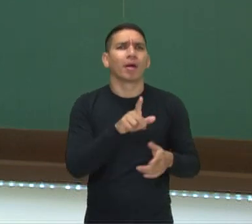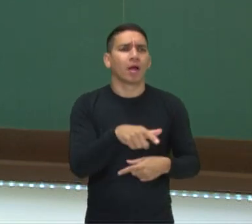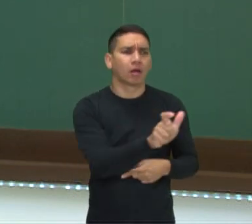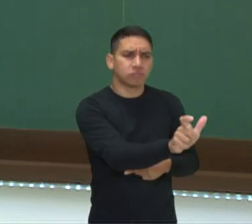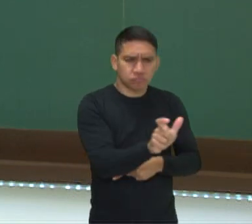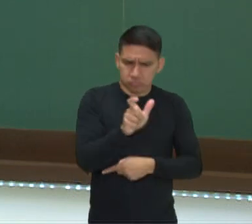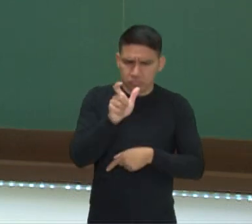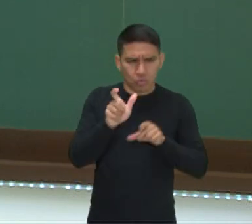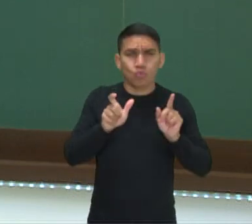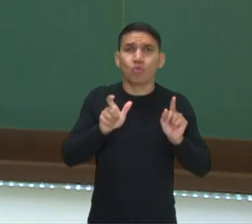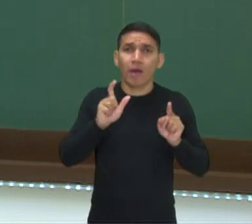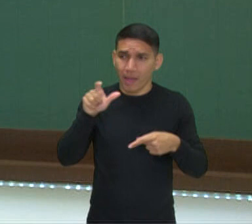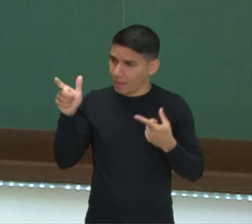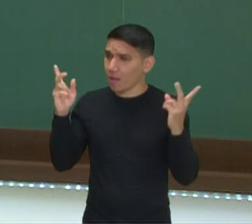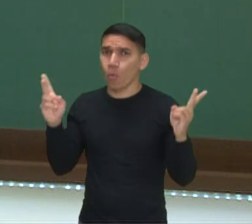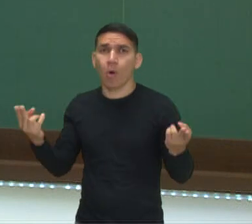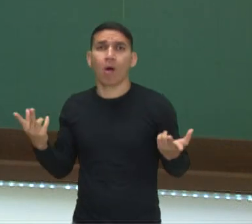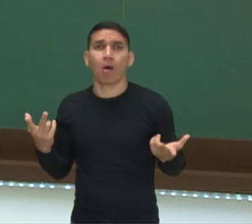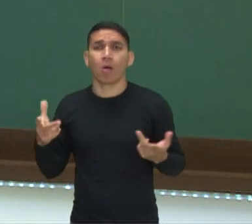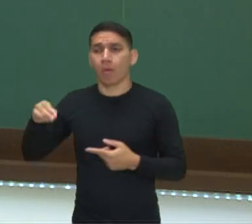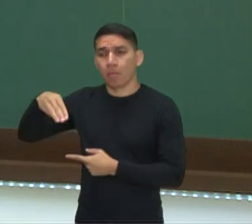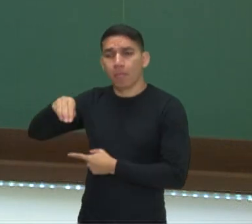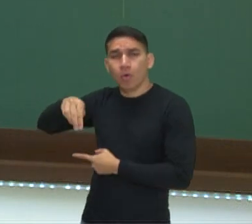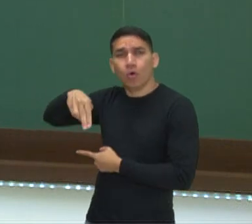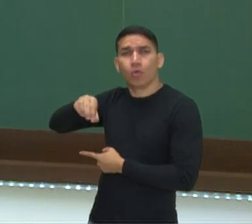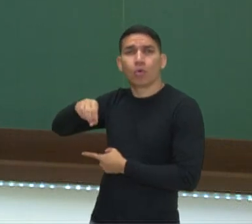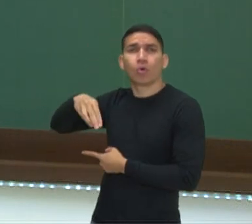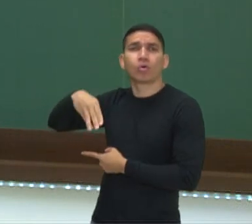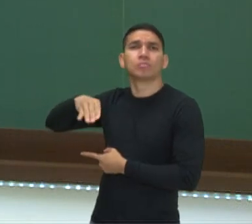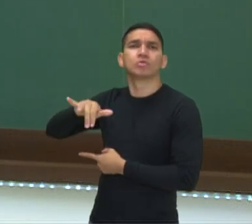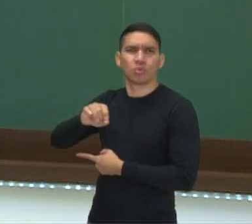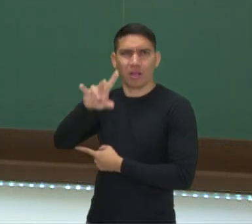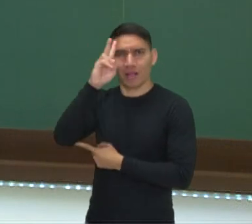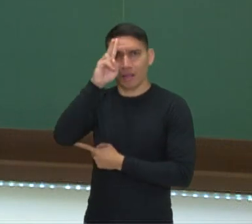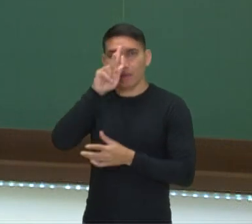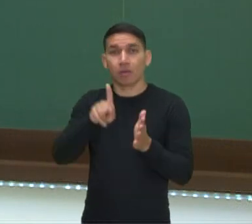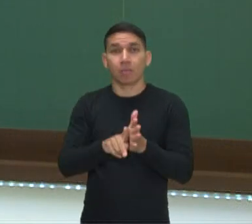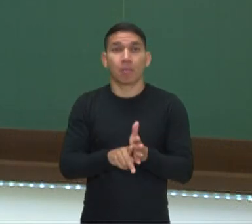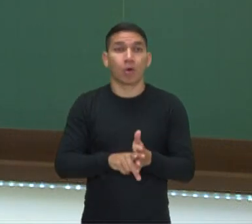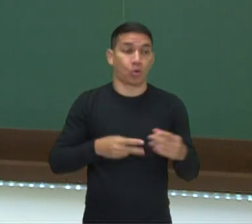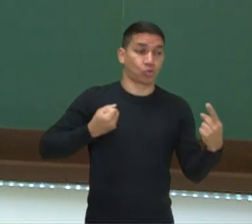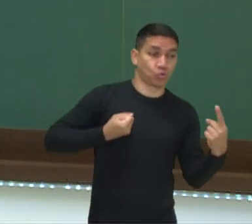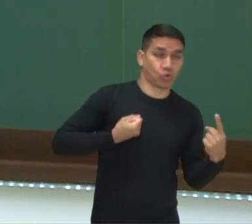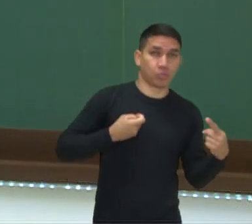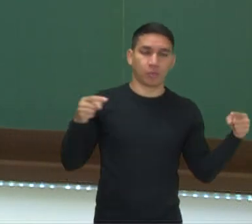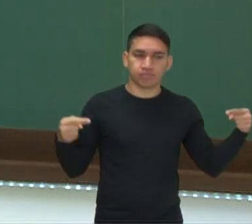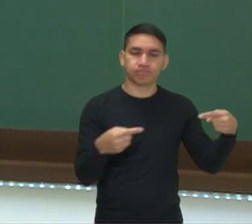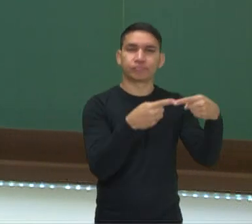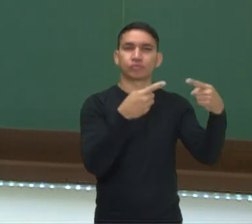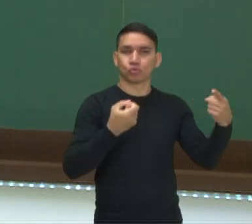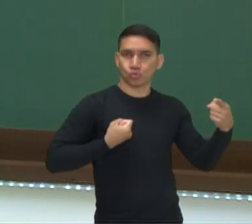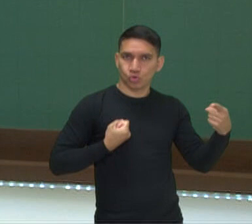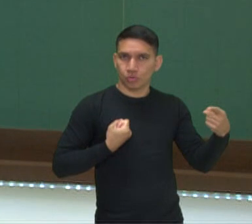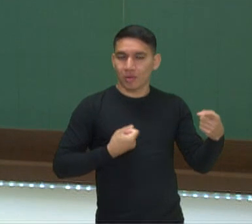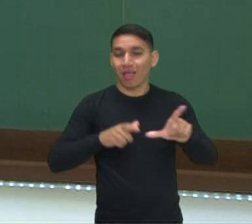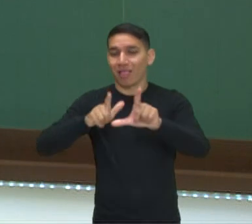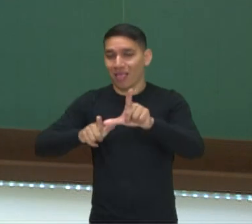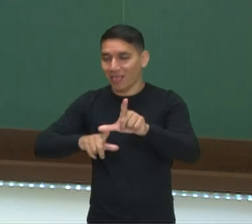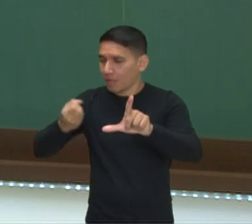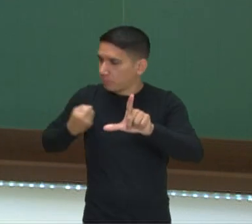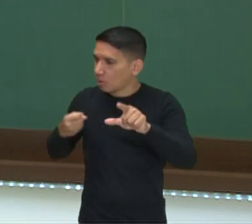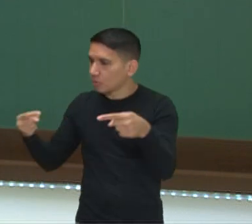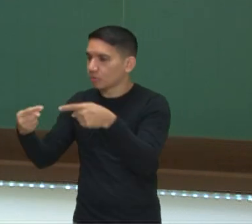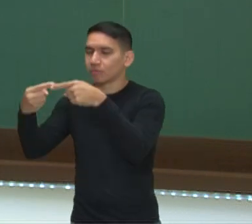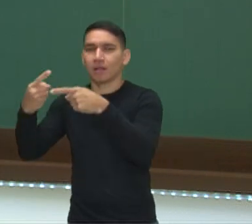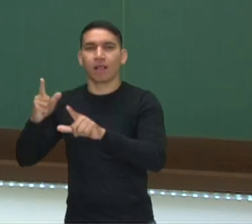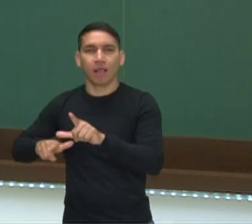monômio, certo? Lembra-se lá da multiplicação de monômios? Número com número, letra com letra. O 1 que multiplica o x